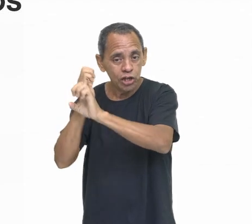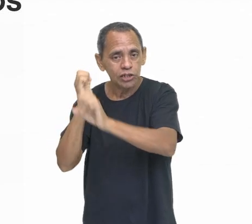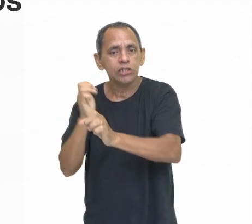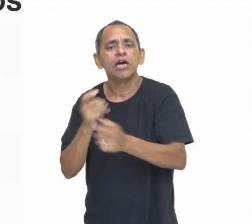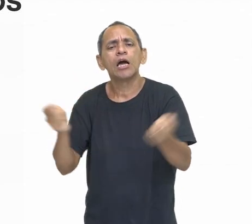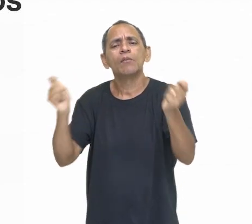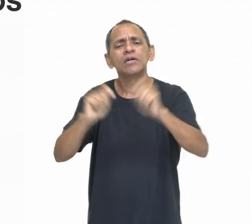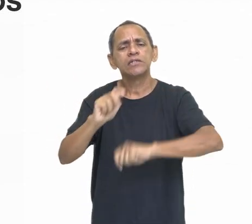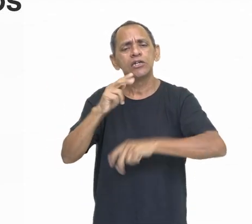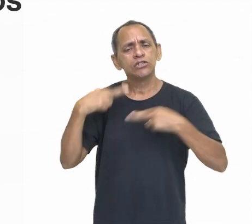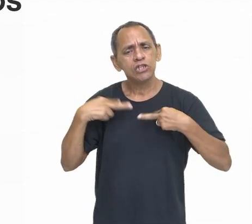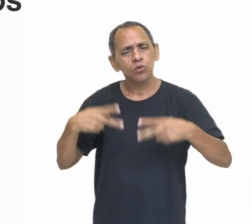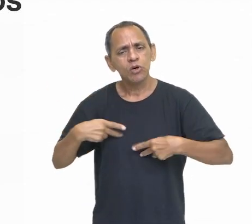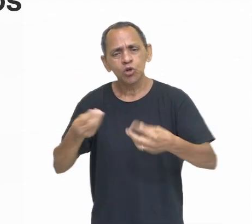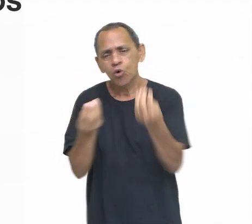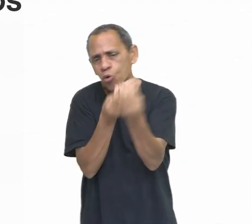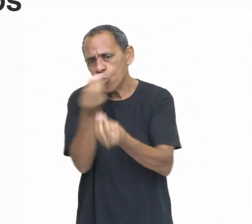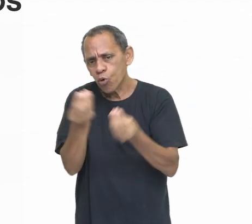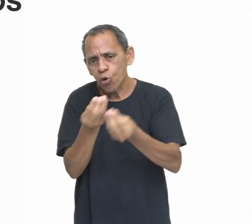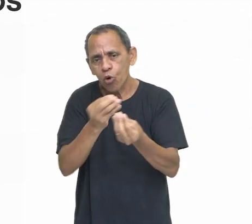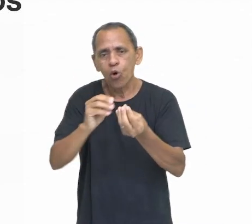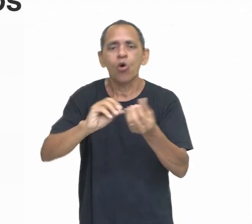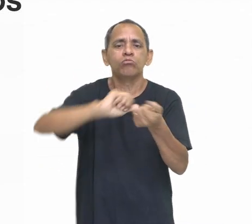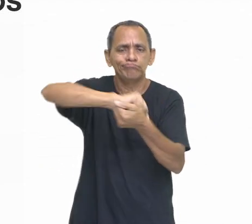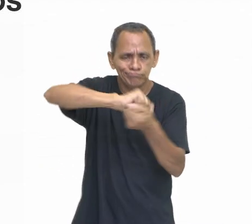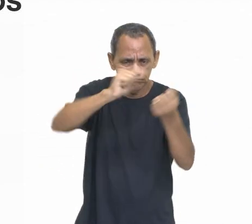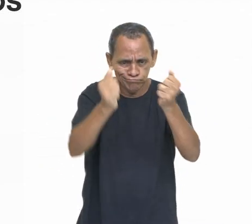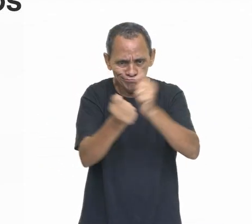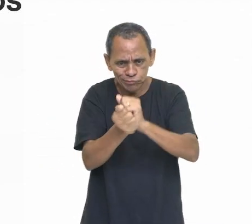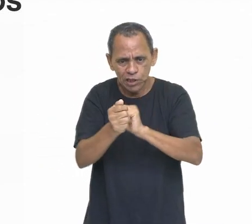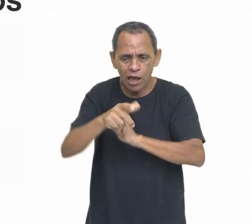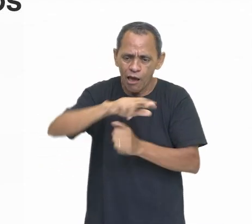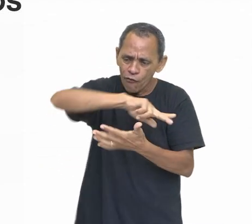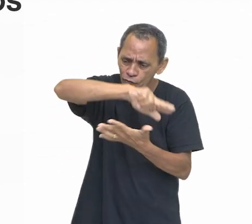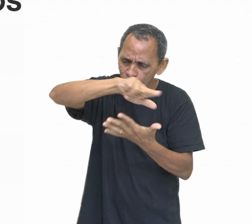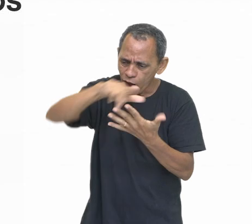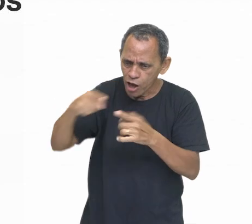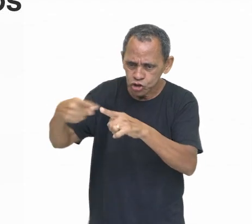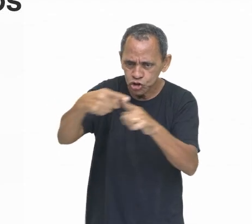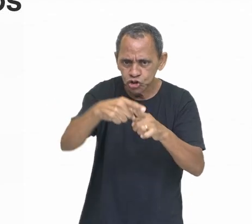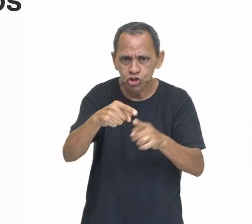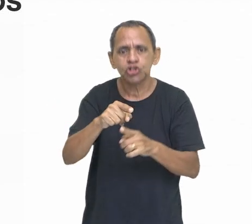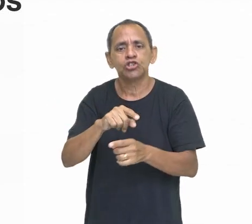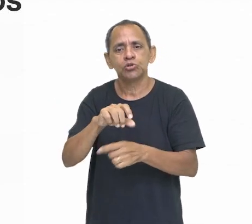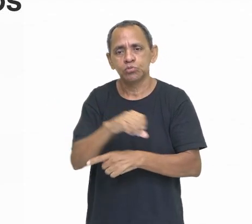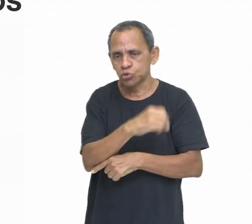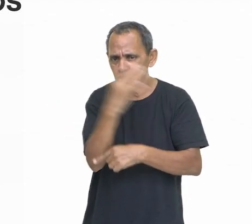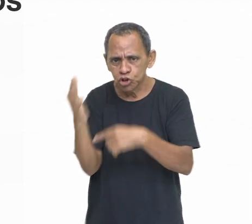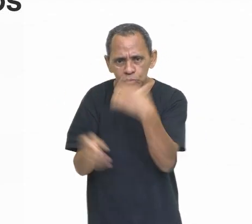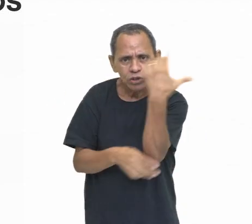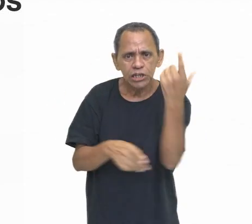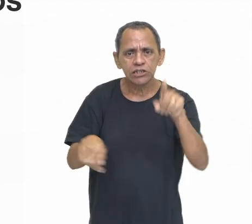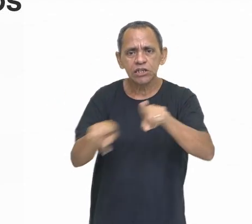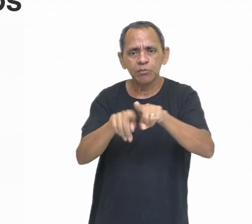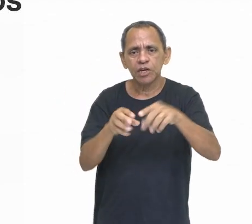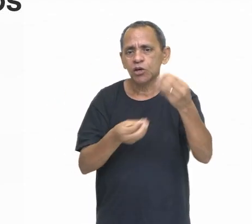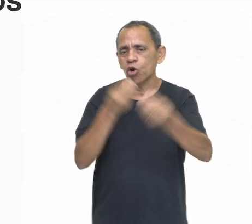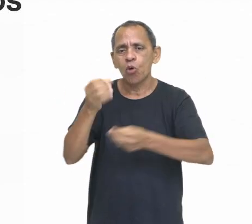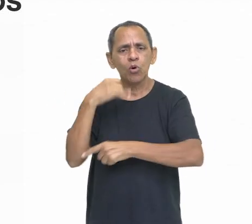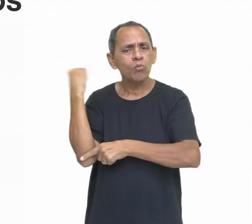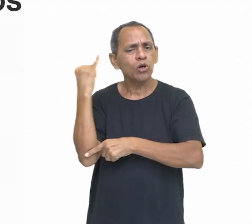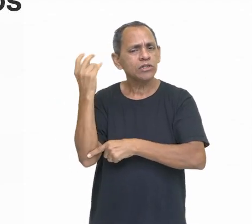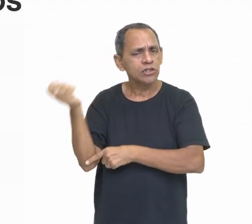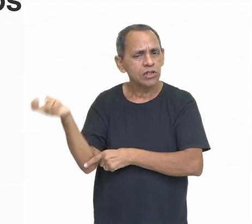de adaptação, de adaptar-se a diferentes ambientes e superar desafios. Sua